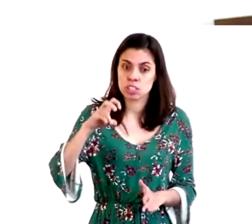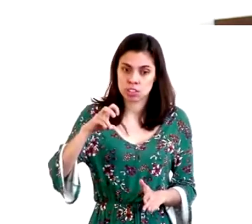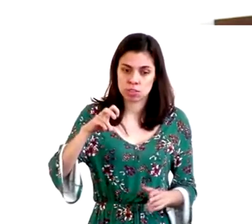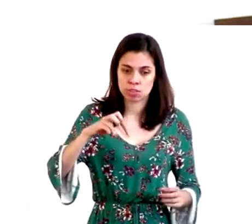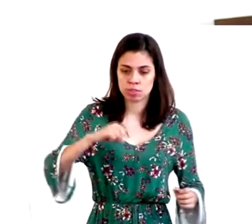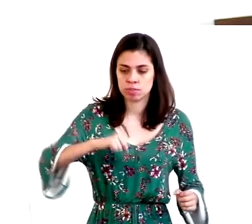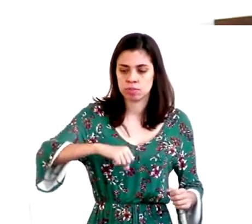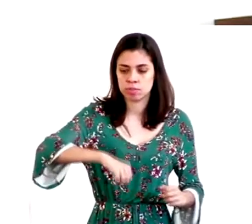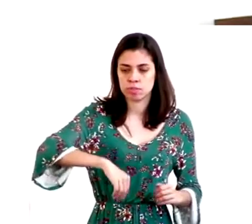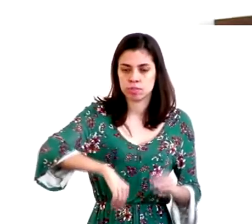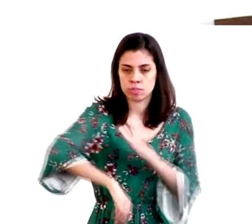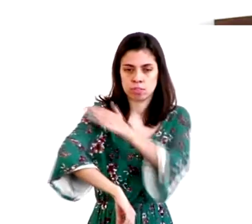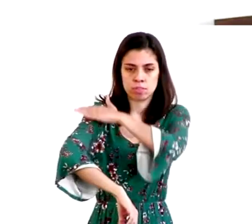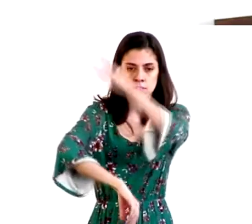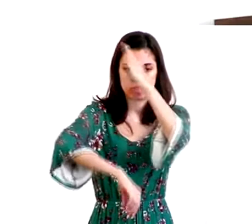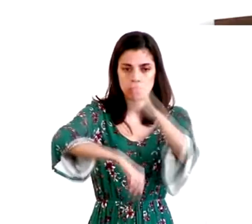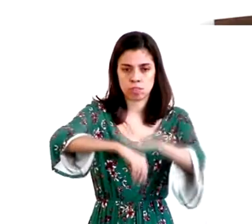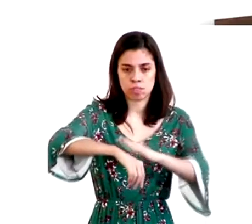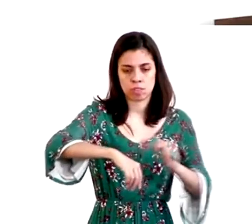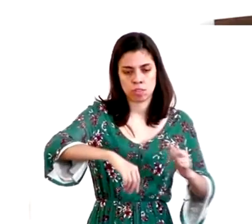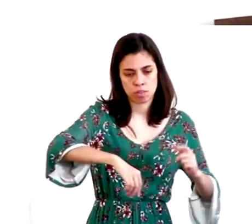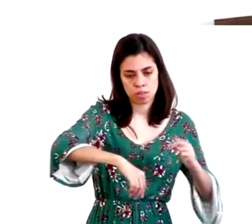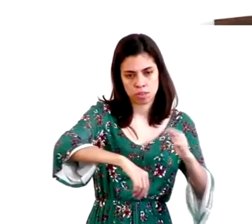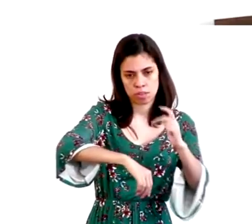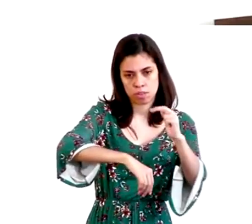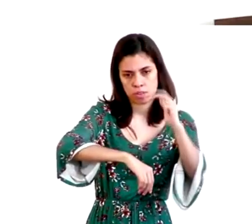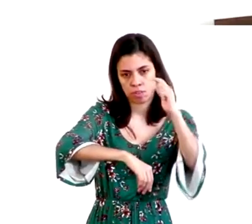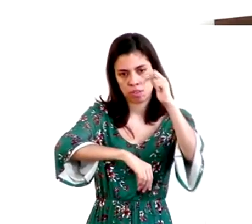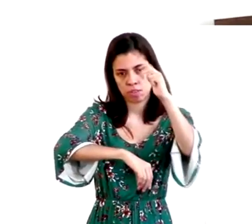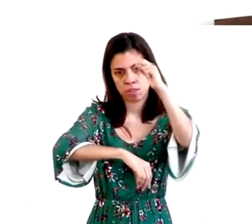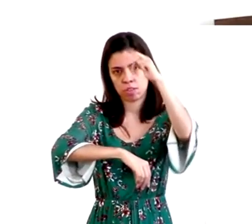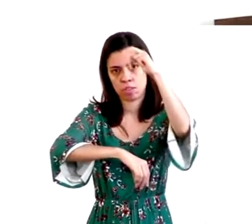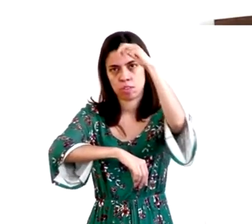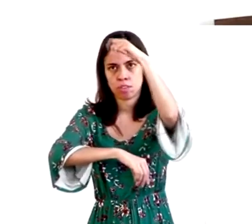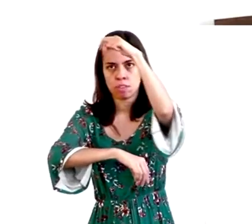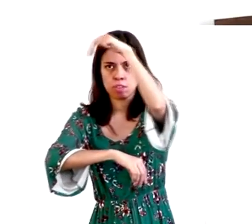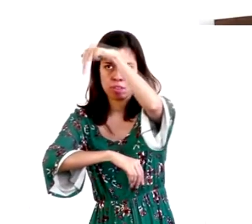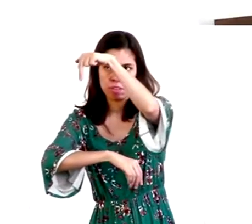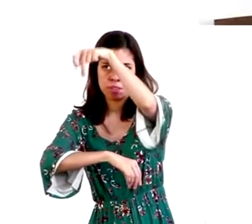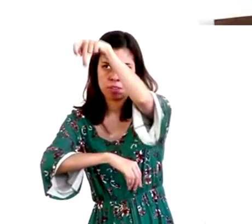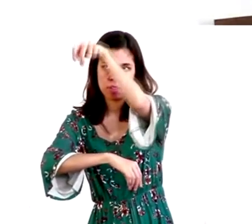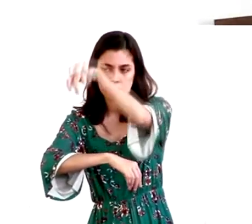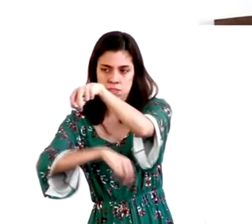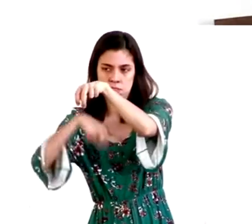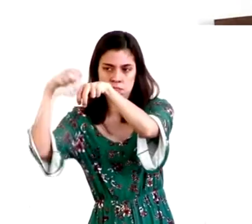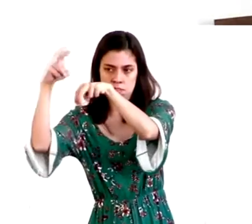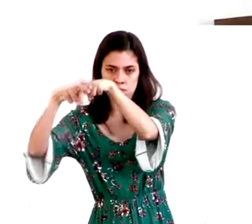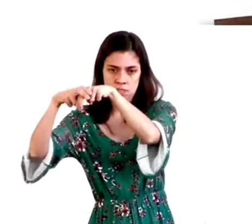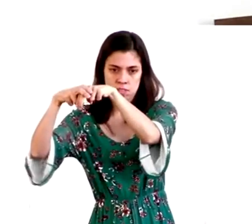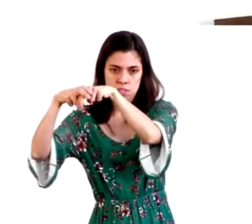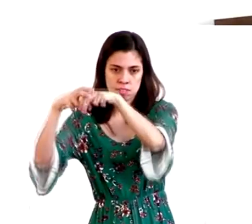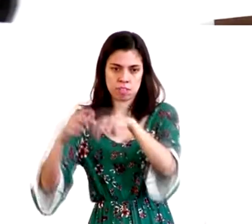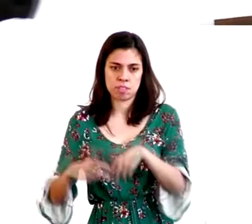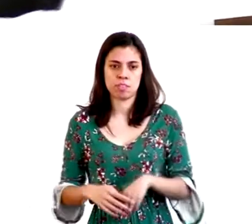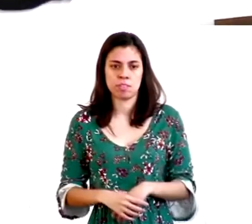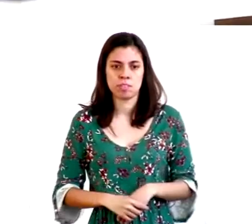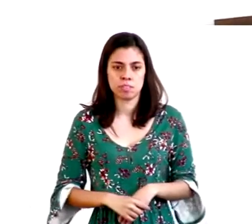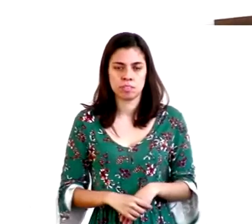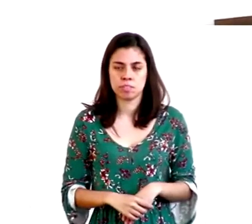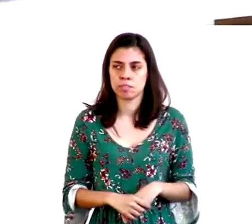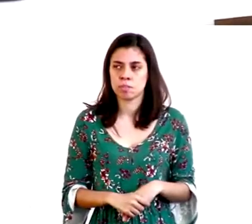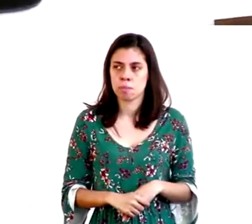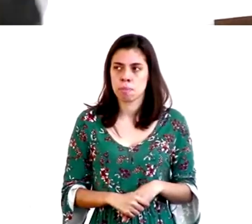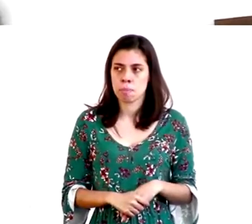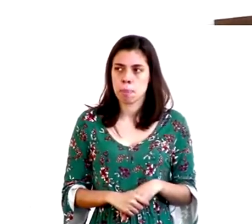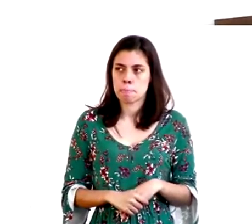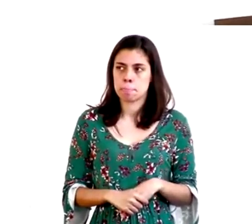ao ver as multidões, Jesus subiu ao monte. Ele convoca